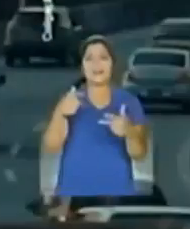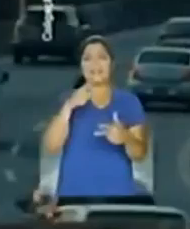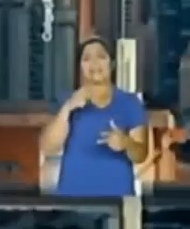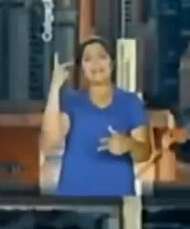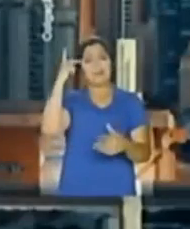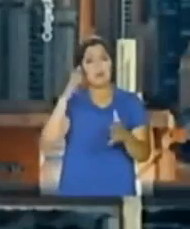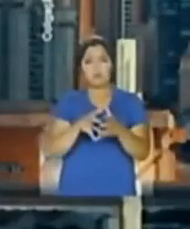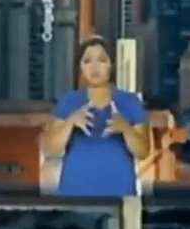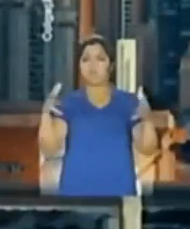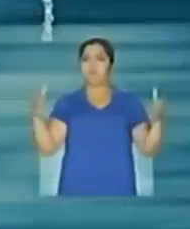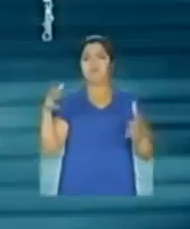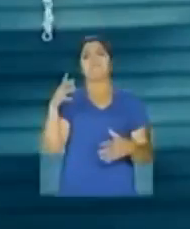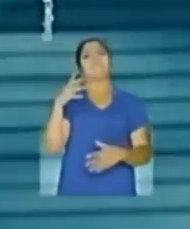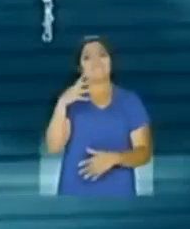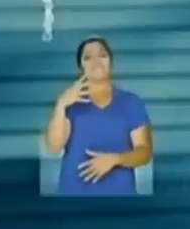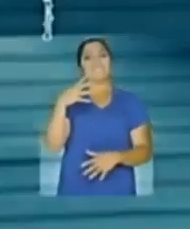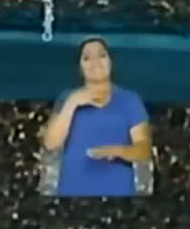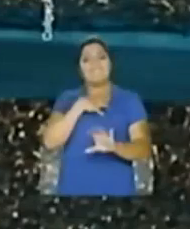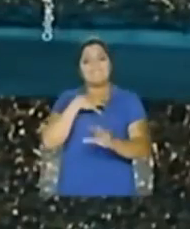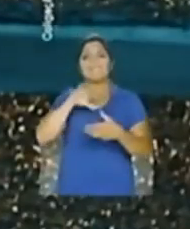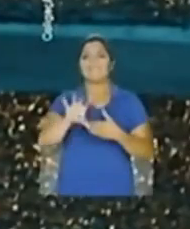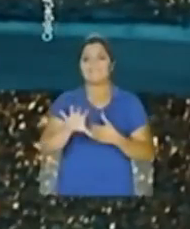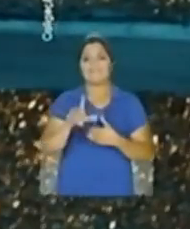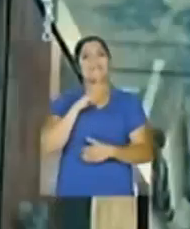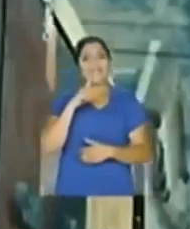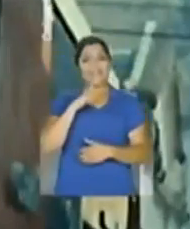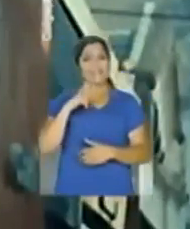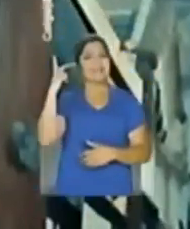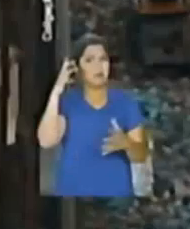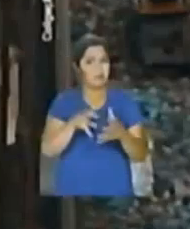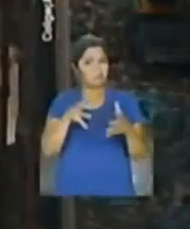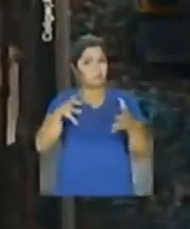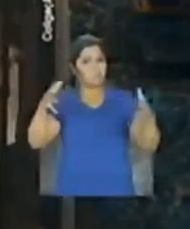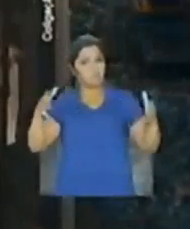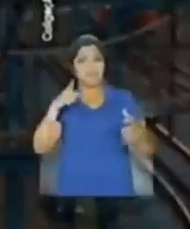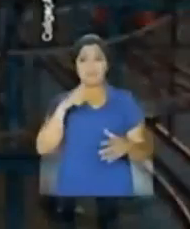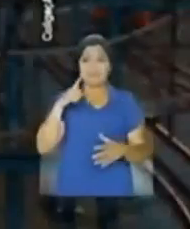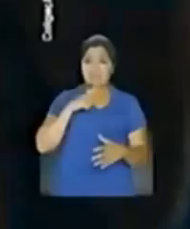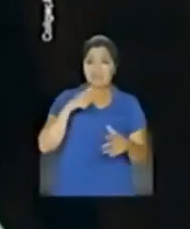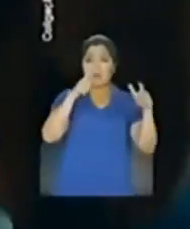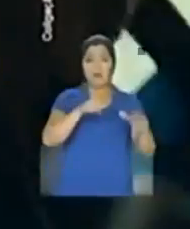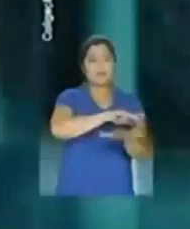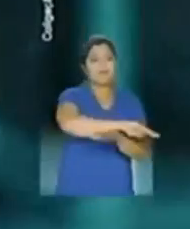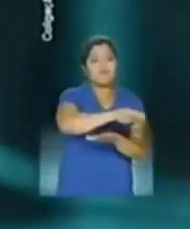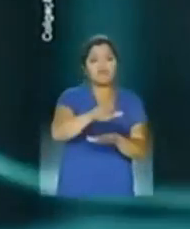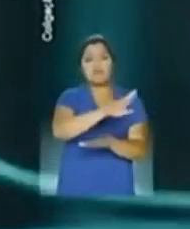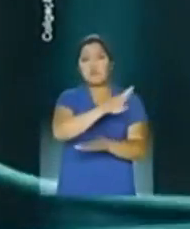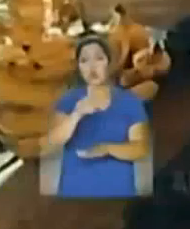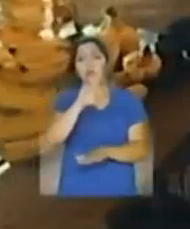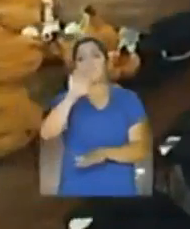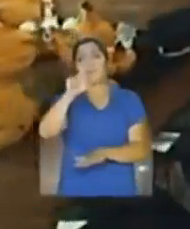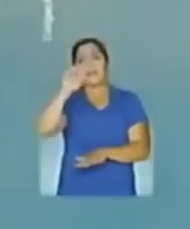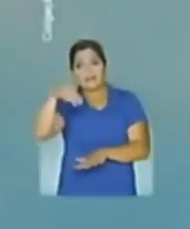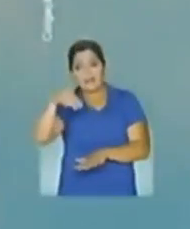vista alcança. É São Paulo que o coração sente. É São Paulo para mais de metro. Da quarta parada, da quinta palmeira, Belém e